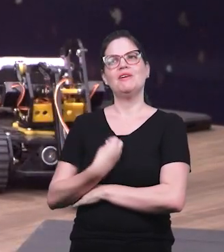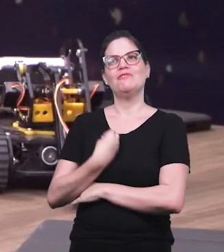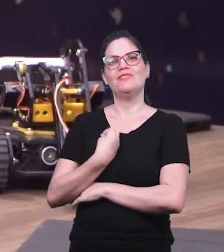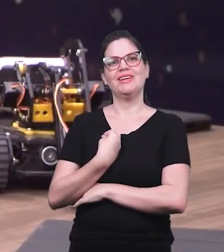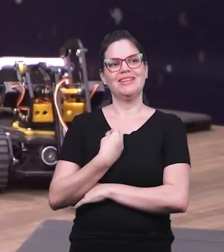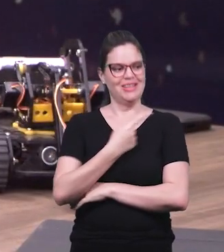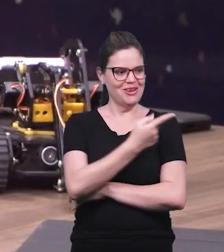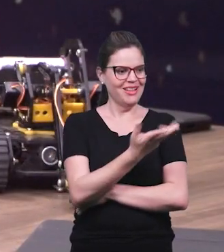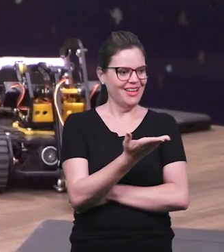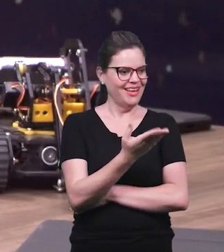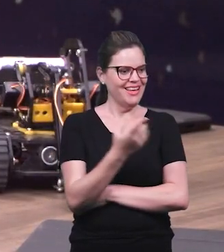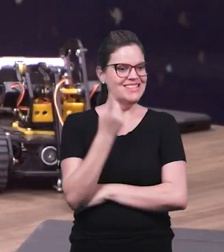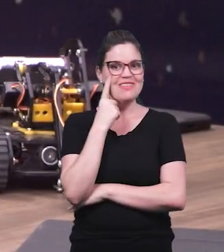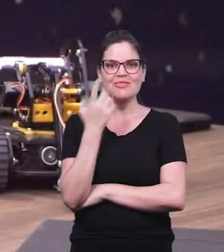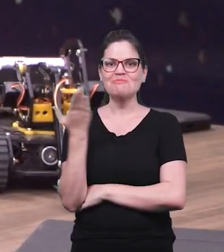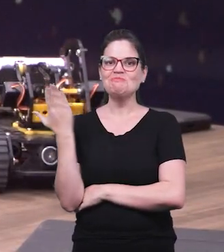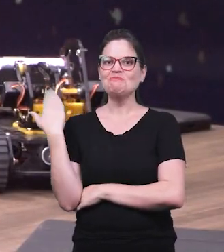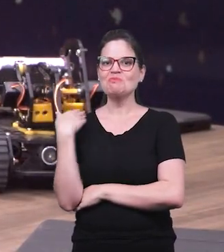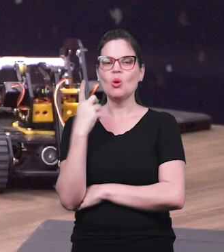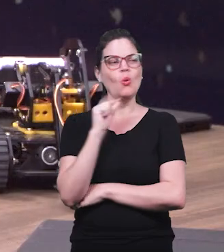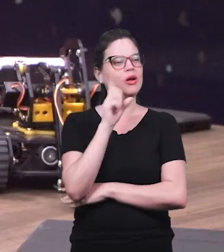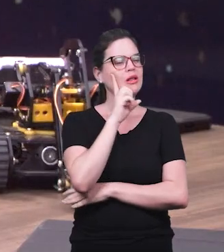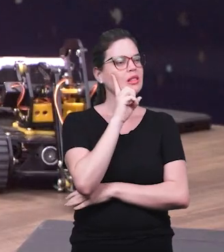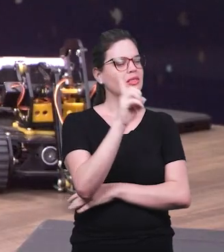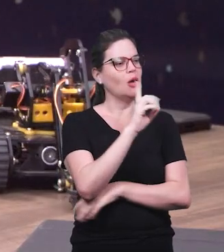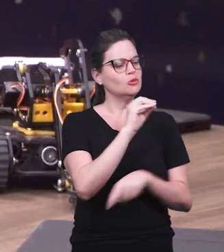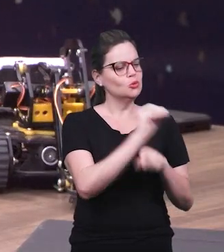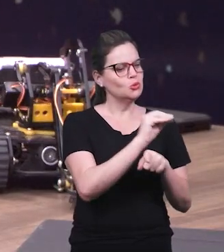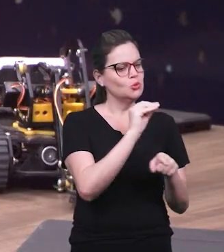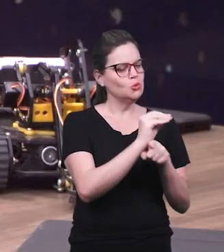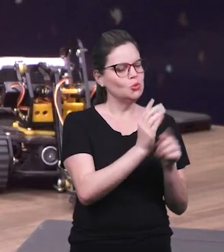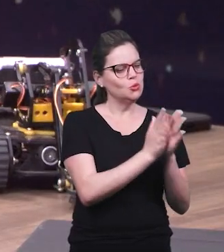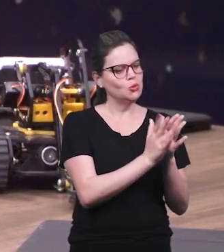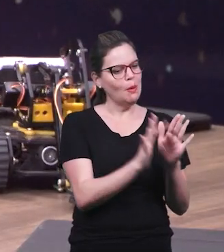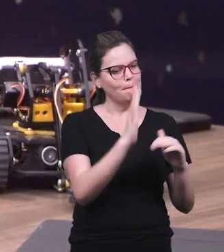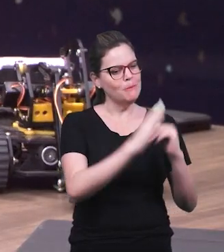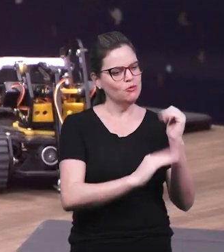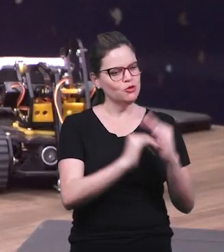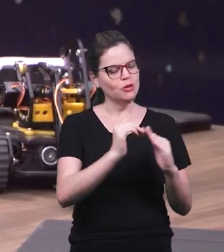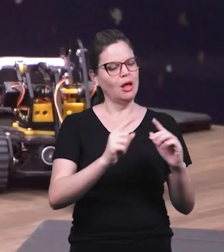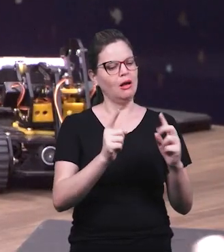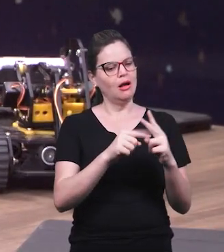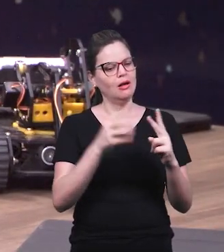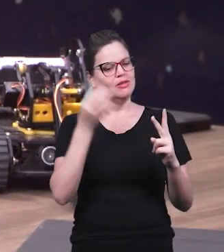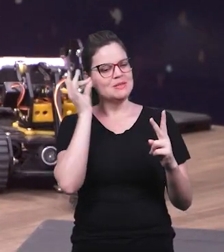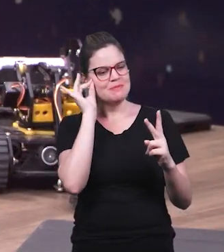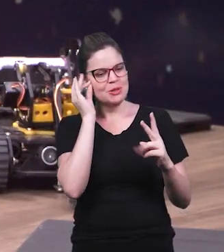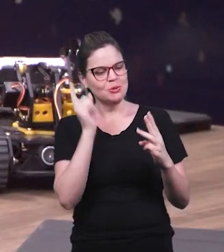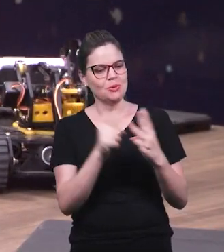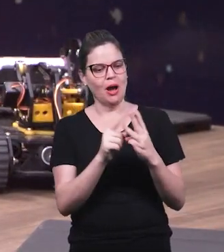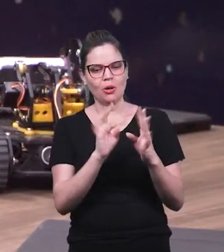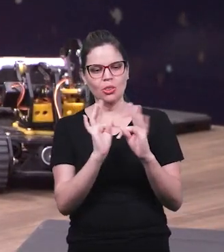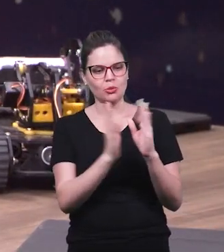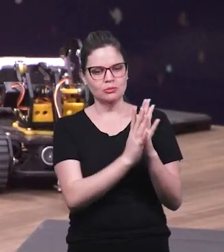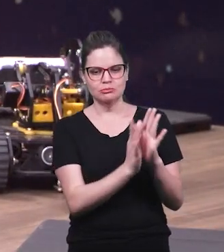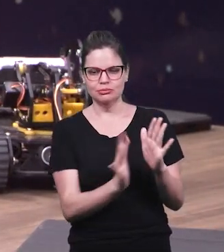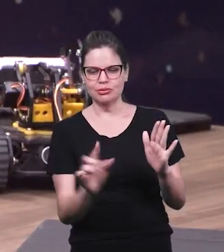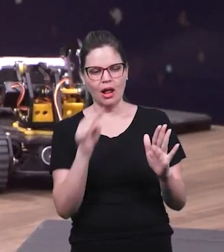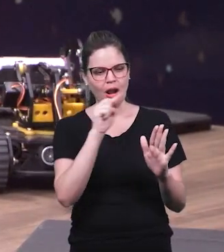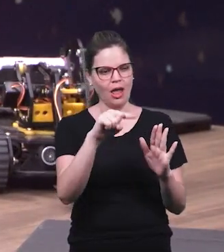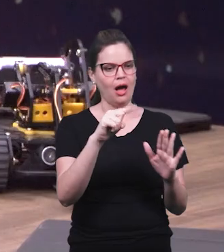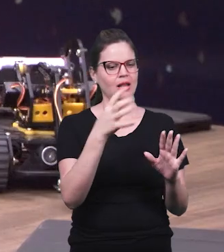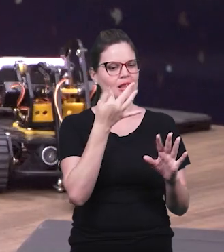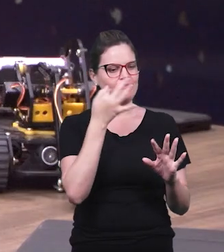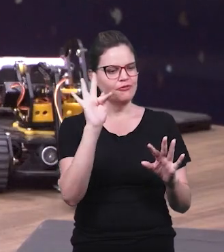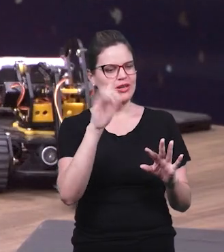na sua vida profissional, na sua vida espiritual, para chegar nesse momento, para a obra ser estabelecida na França,